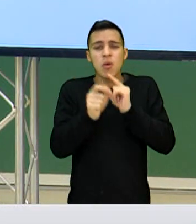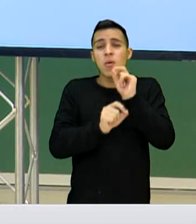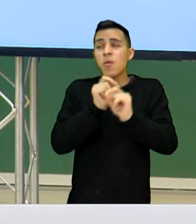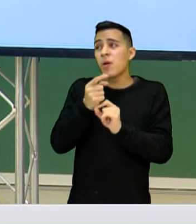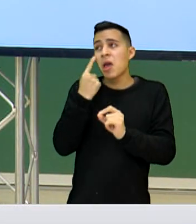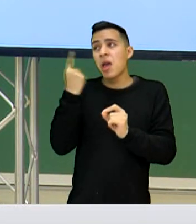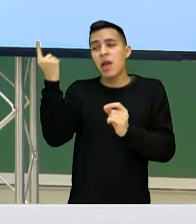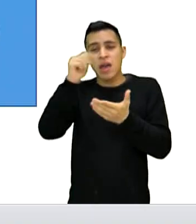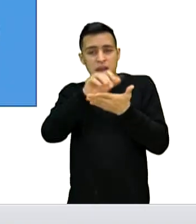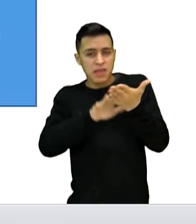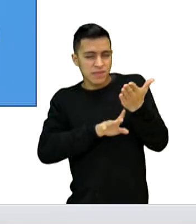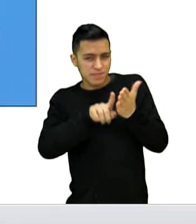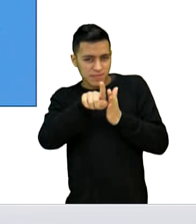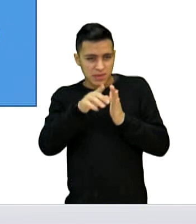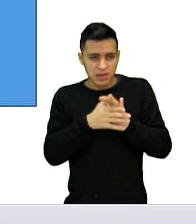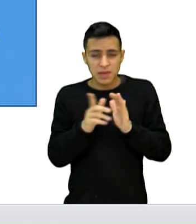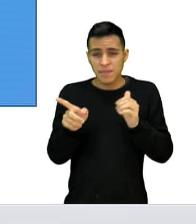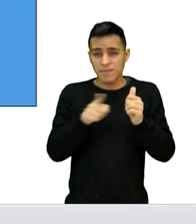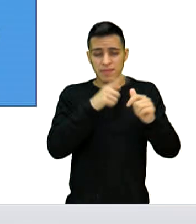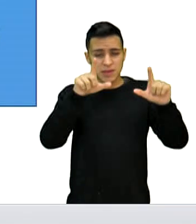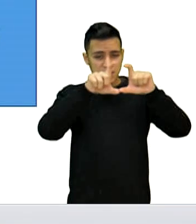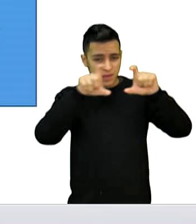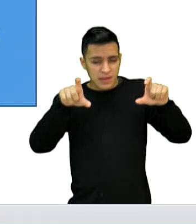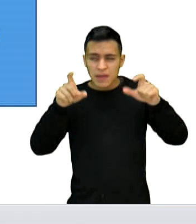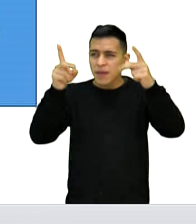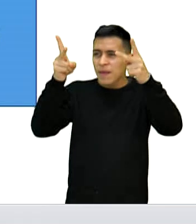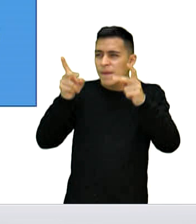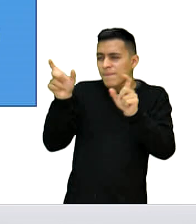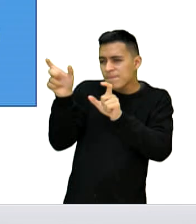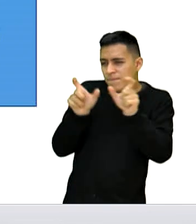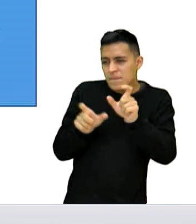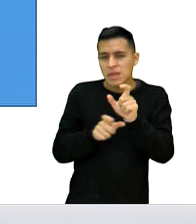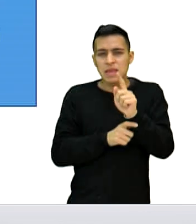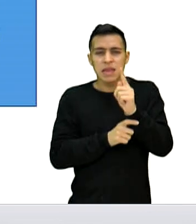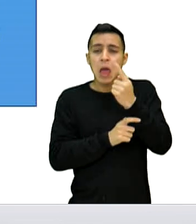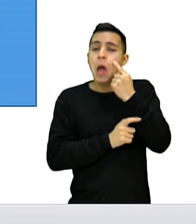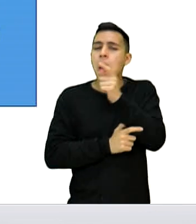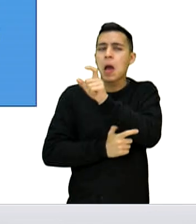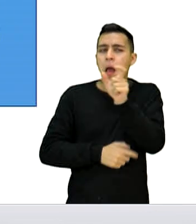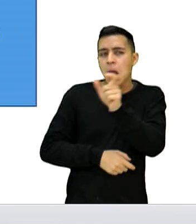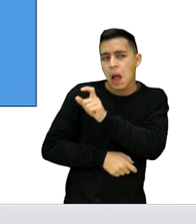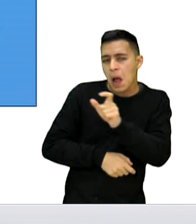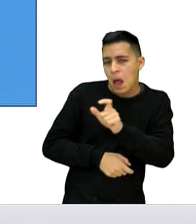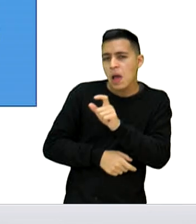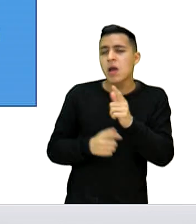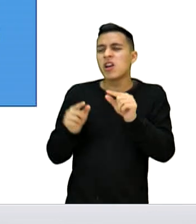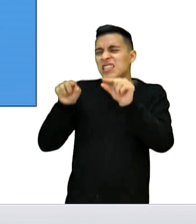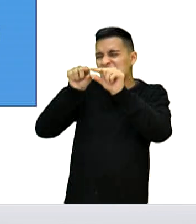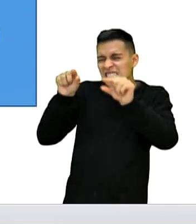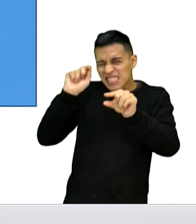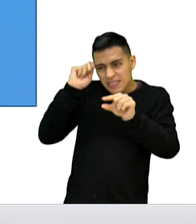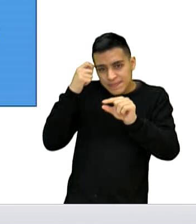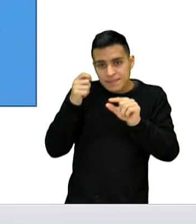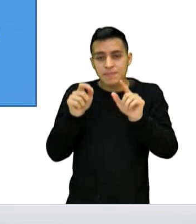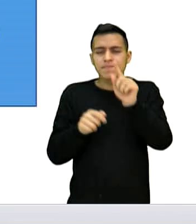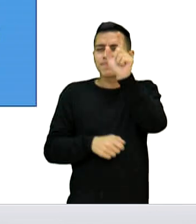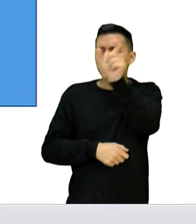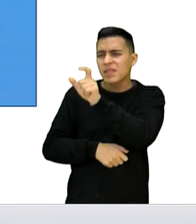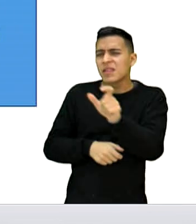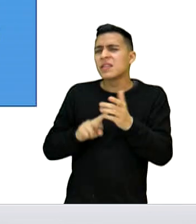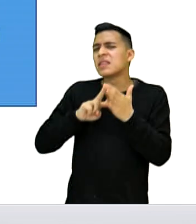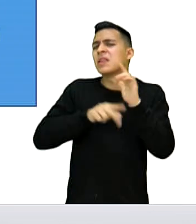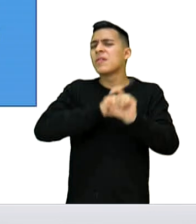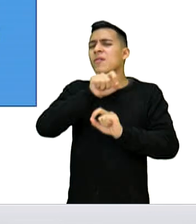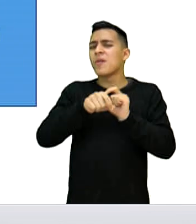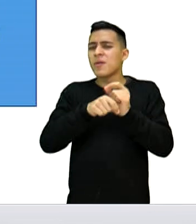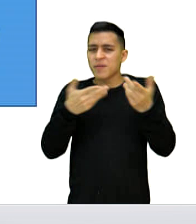esse exercício. Ainda no primeiro parágrafo, observe as palavras destacadas, gamer, gamers e gamers. Os termos destacados significam